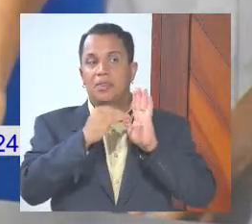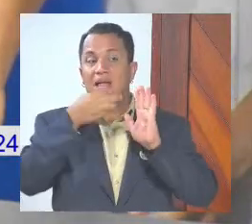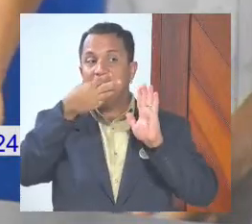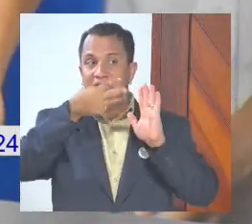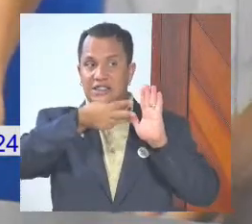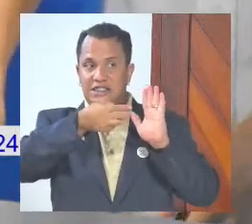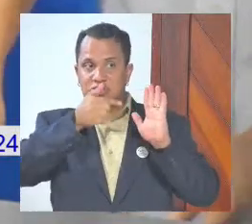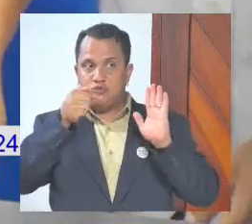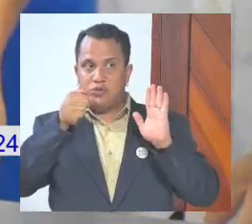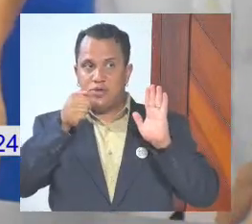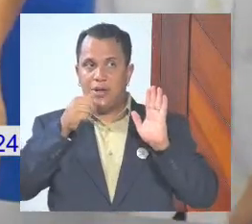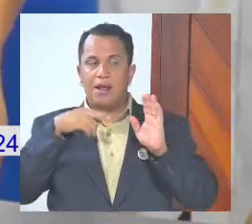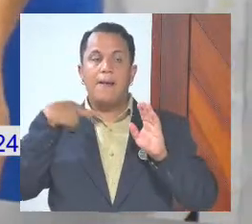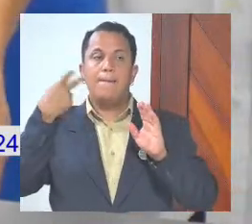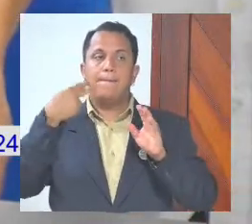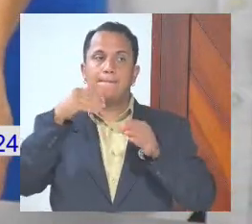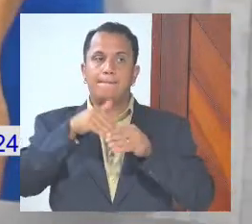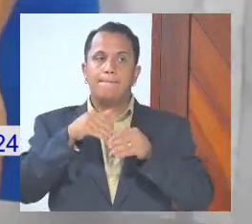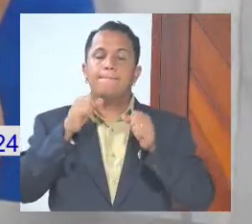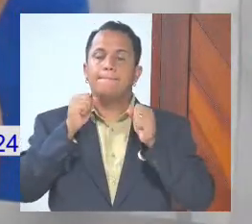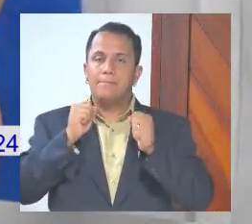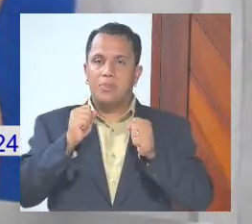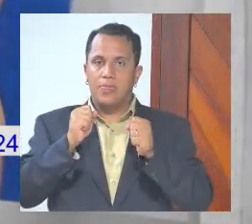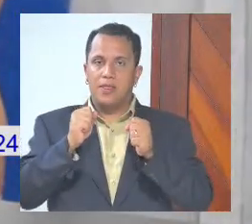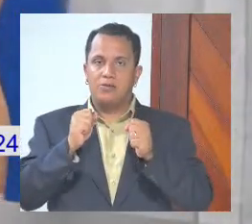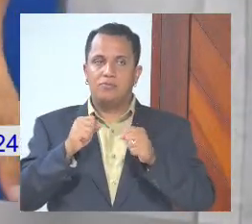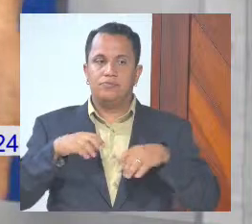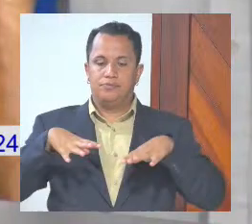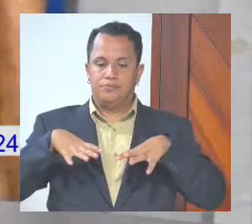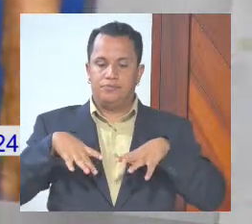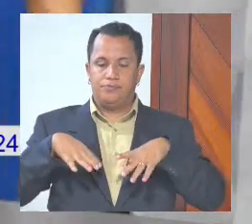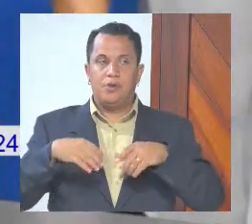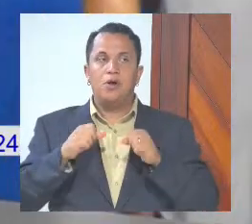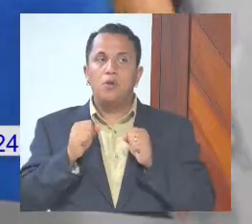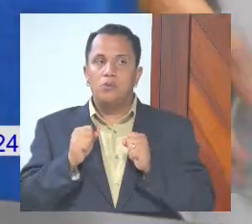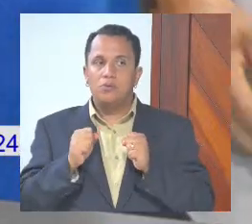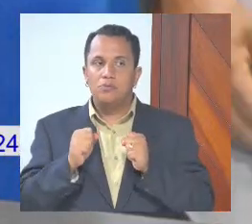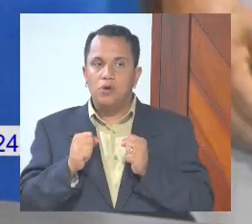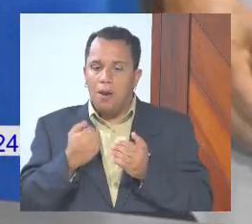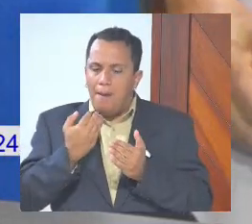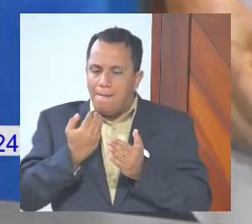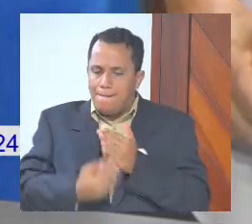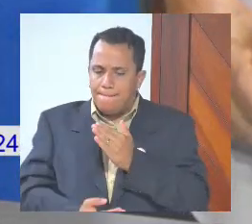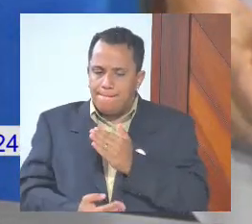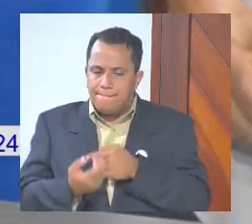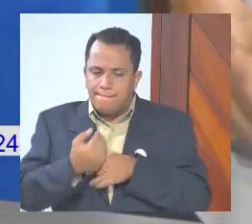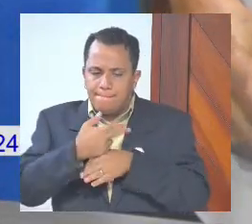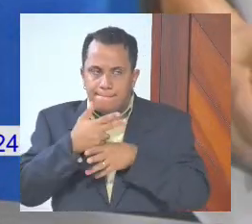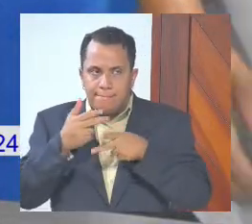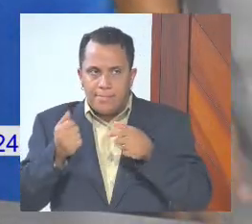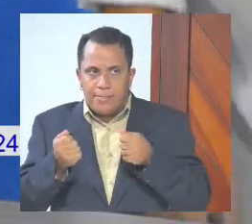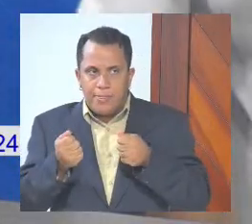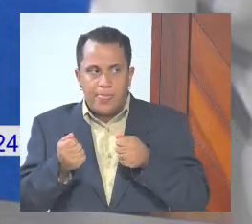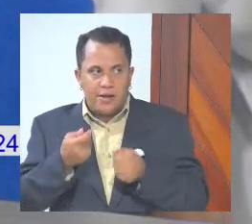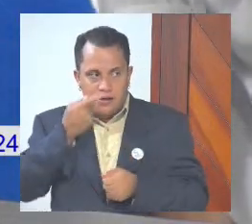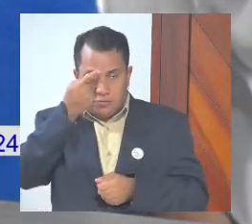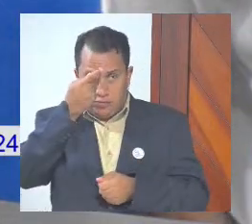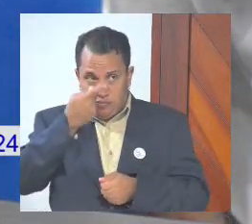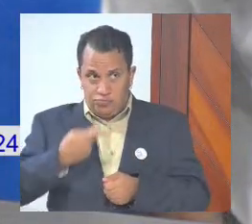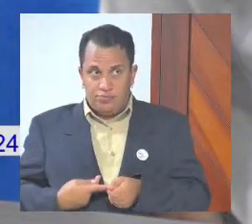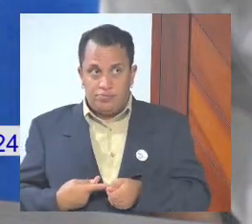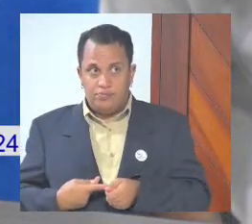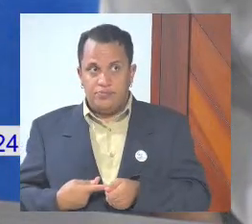O vereador poderá licenciar-se para tratar com prejuízo de subsídios de interesse